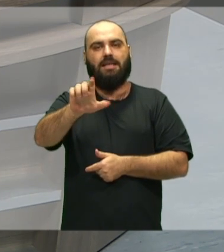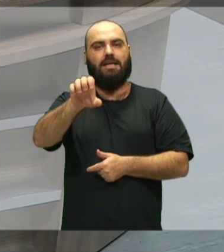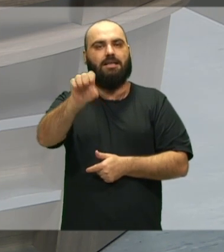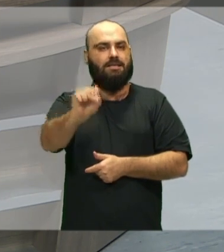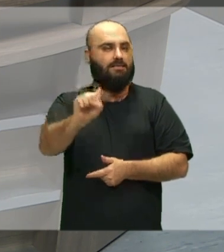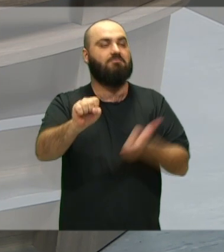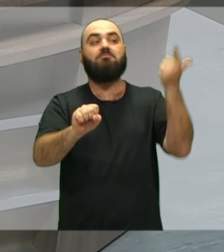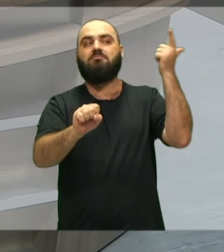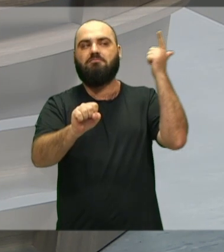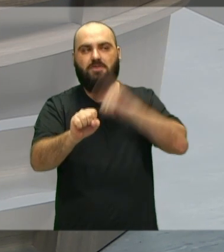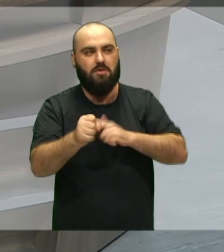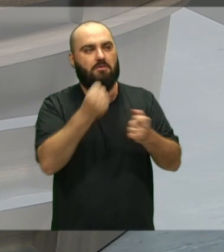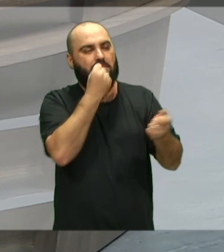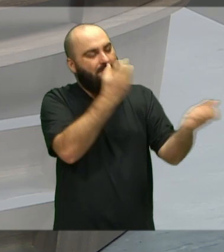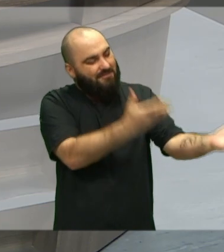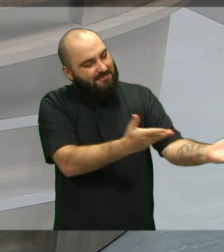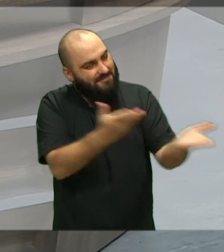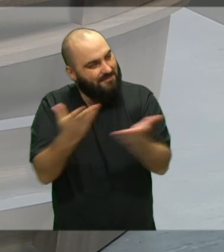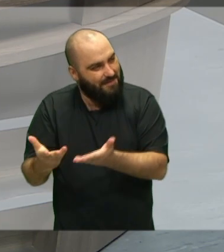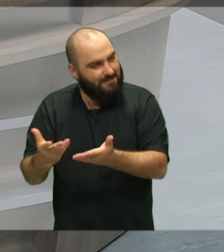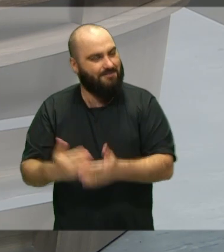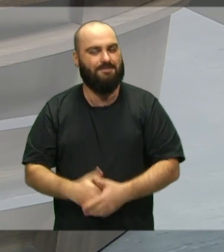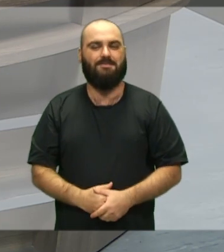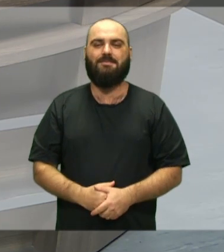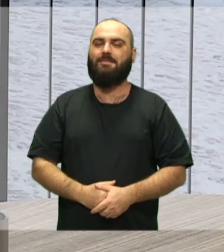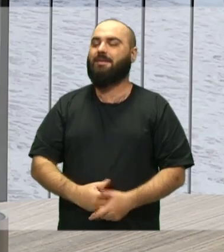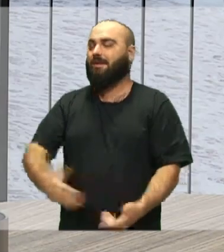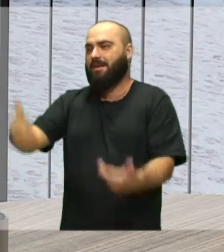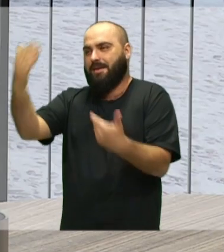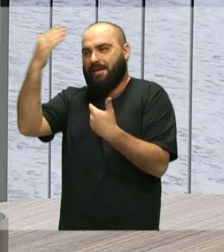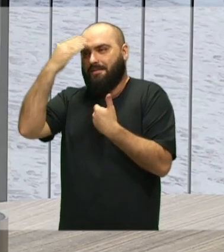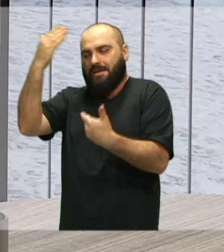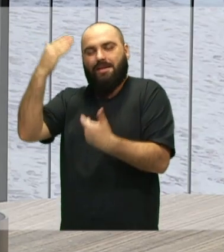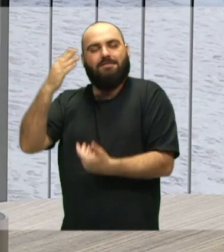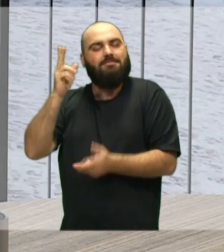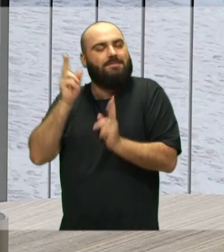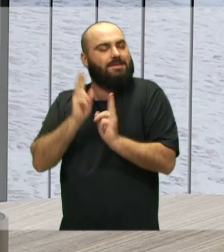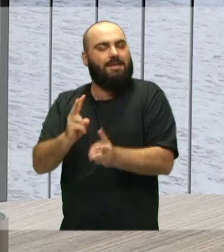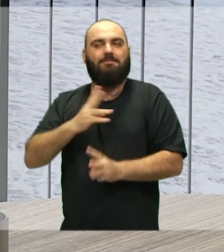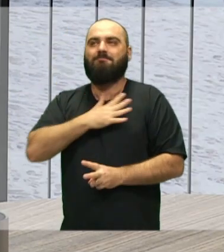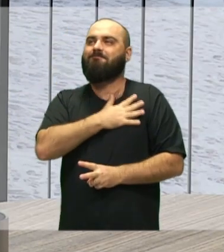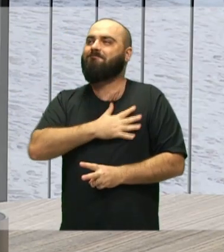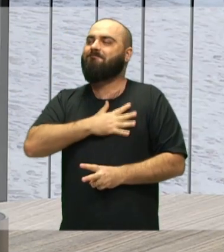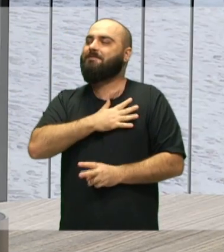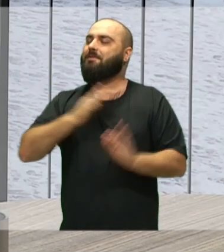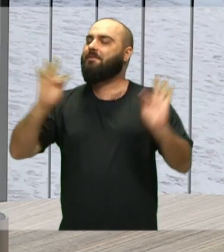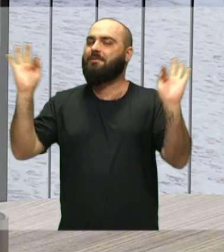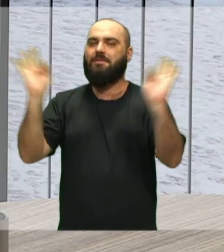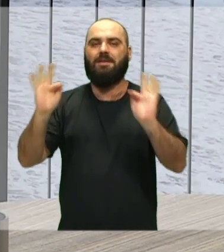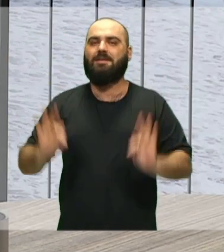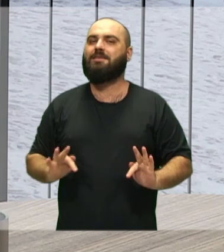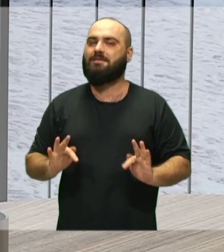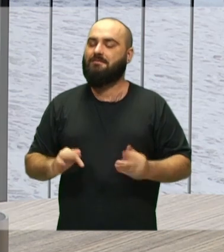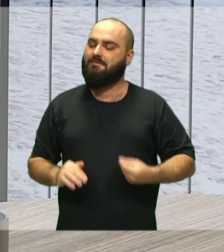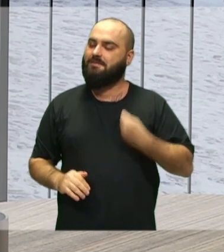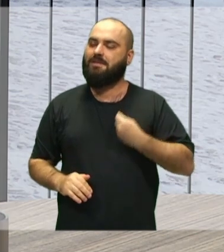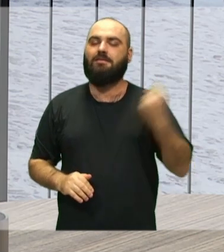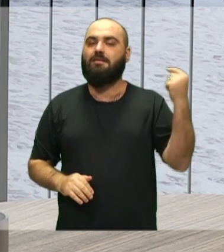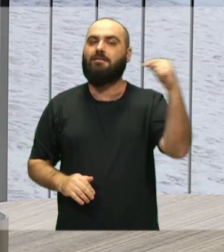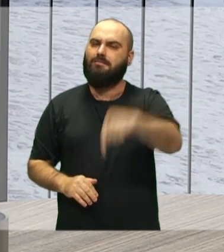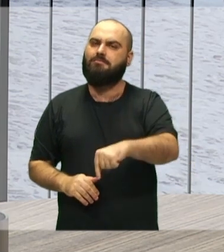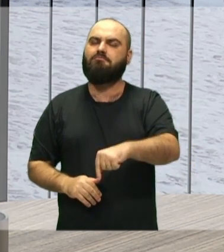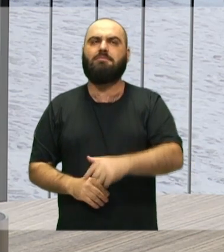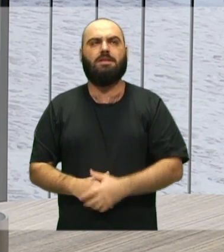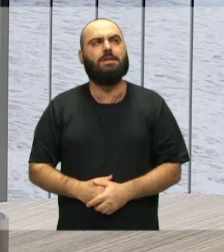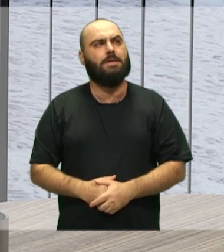uma vez, muito bem-vindo aqui ao Câmara Aberta. Obrigado, é sempre uma satisfação estar aqui, Elis. Nós sempre, quando fizemos algum